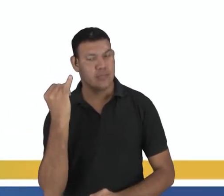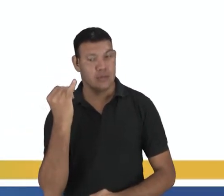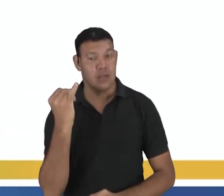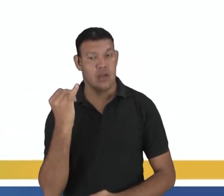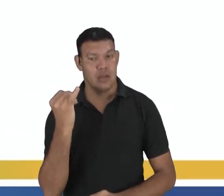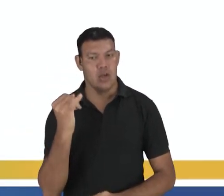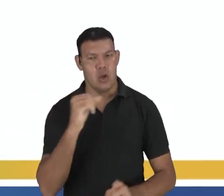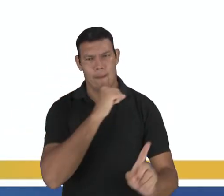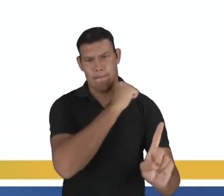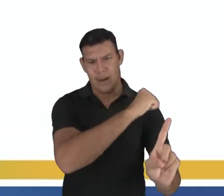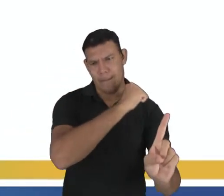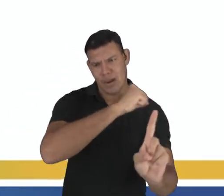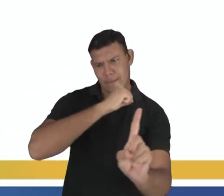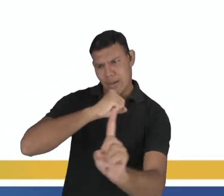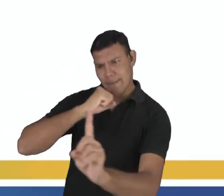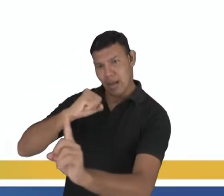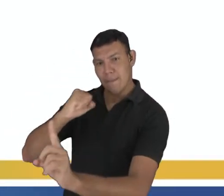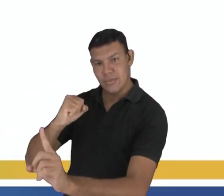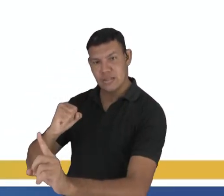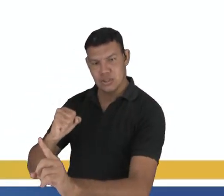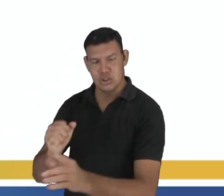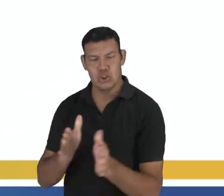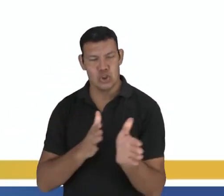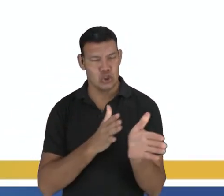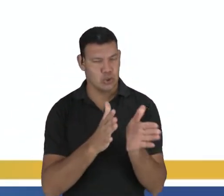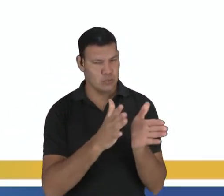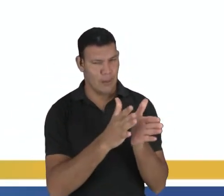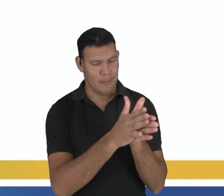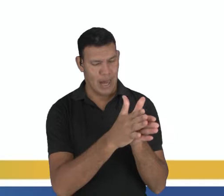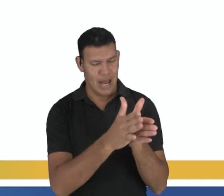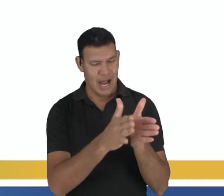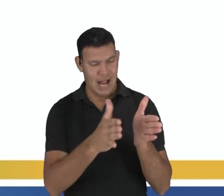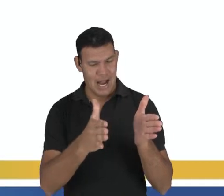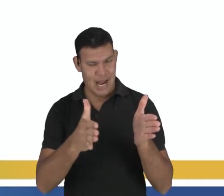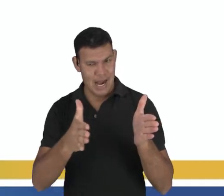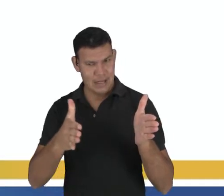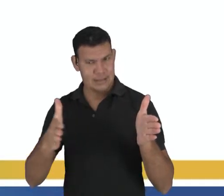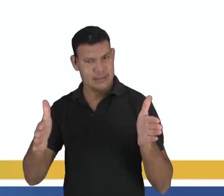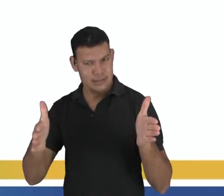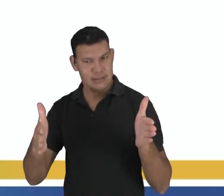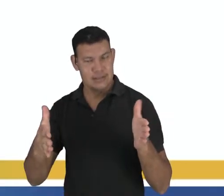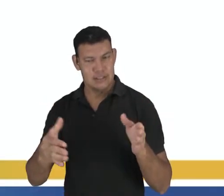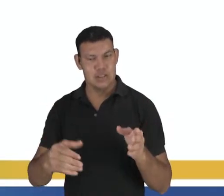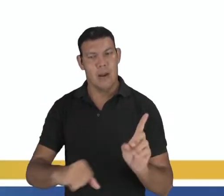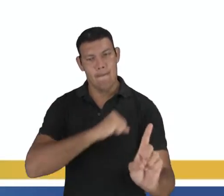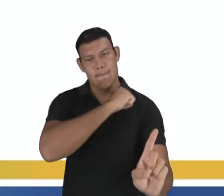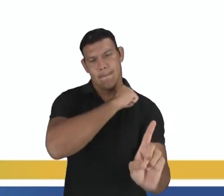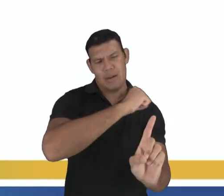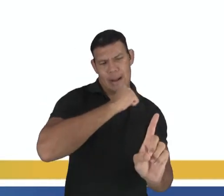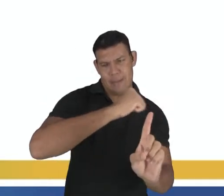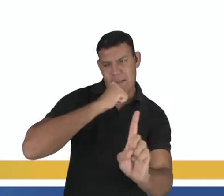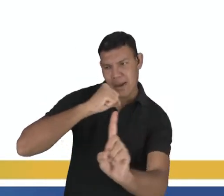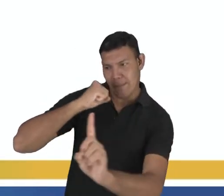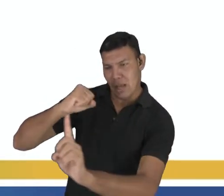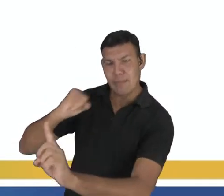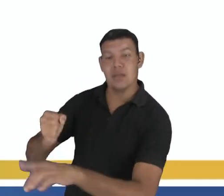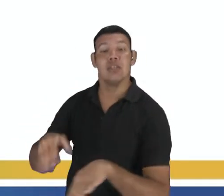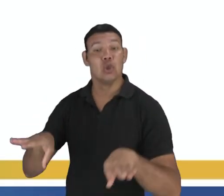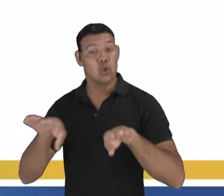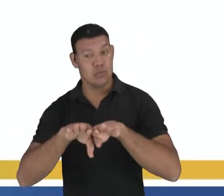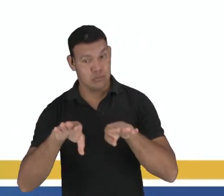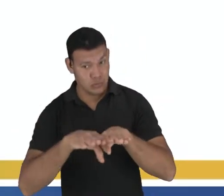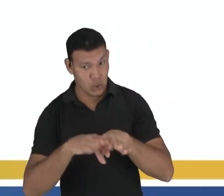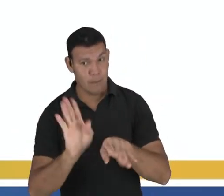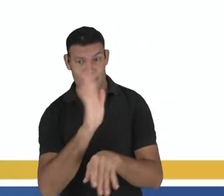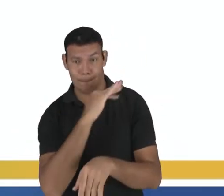foram exterminados através de de longos processos nesse período, de matanças que houveram, mas também